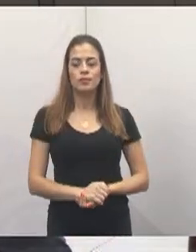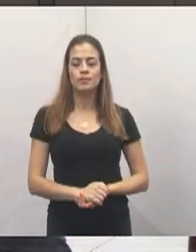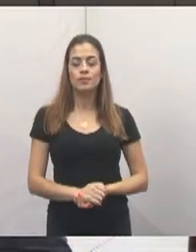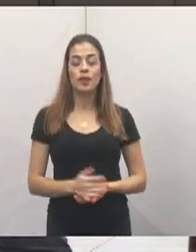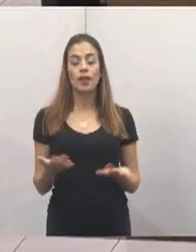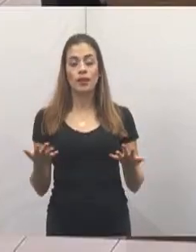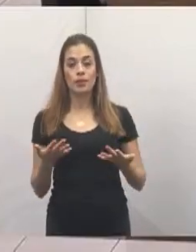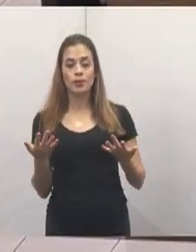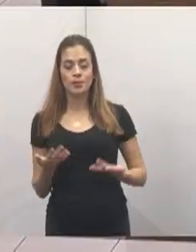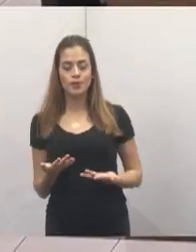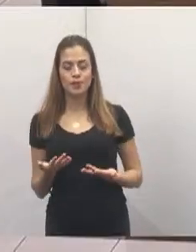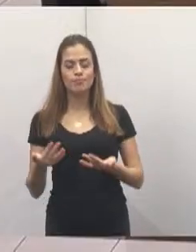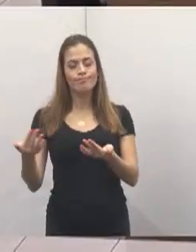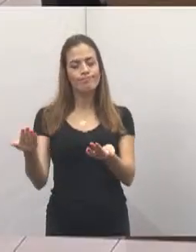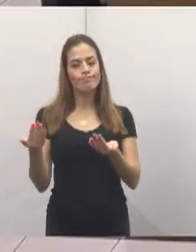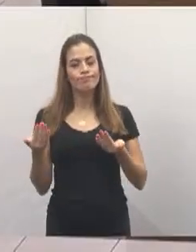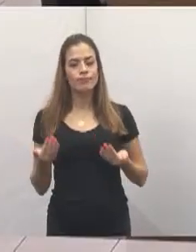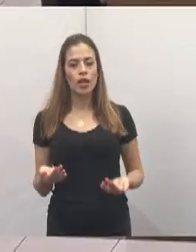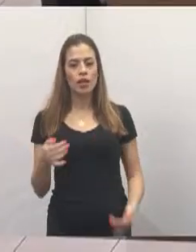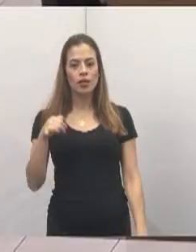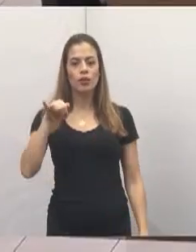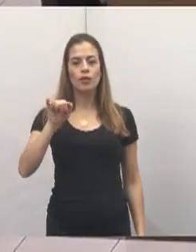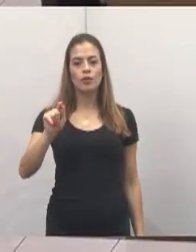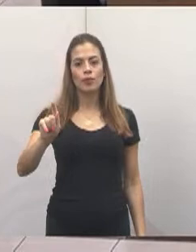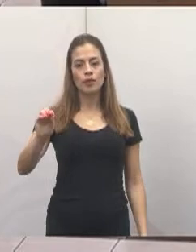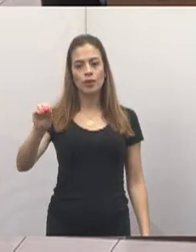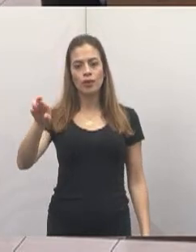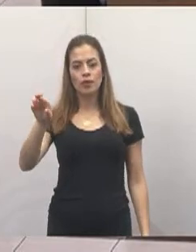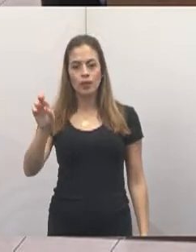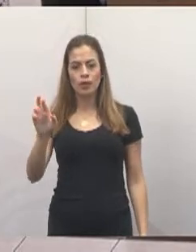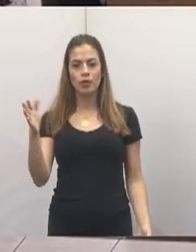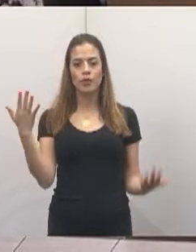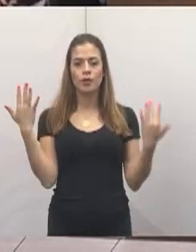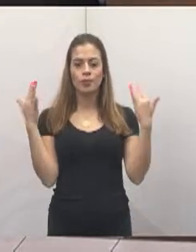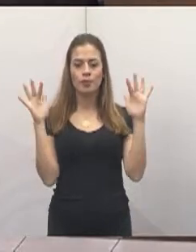Convidamos agora, senhoras e senhores, doutor Igor Fernandes Colodin.